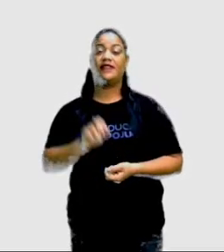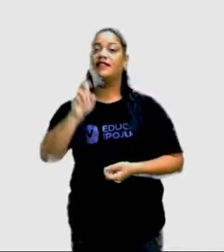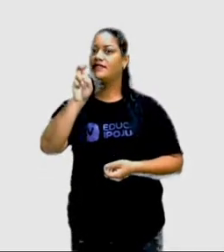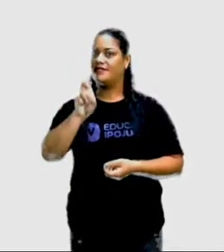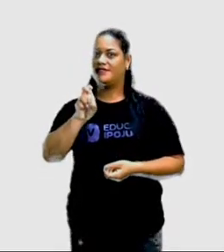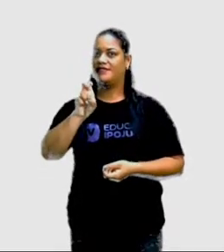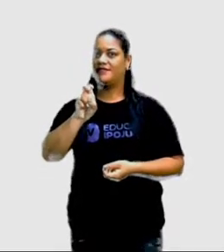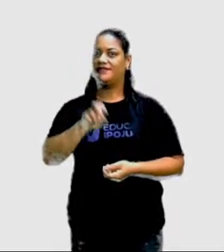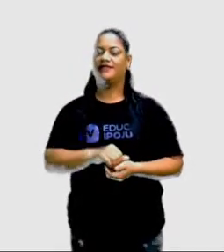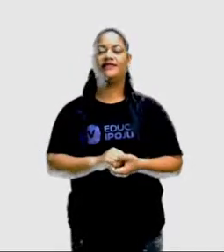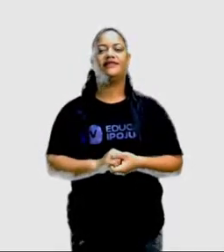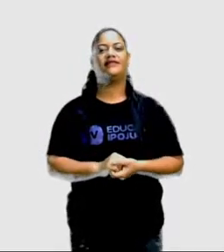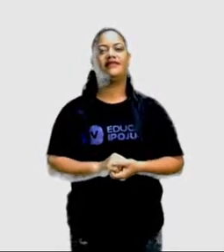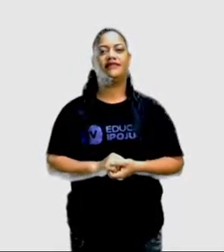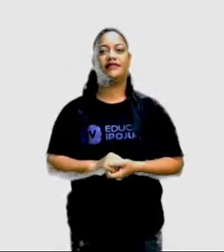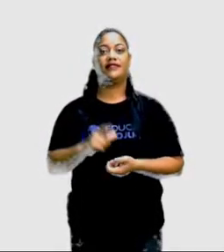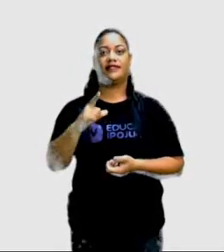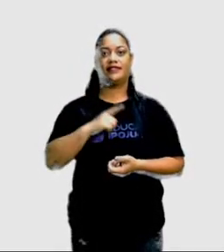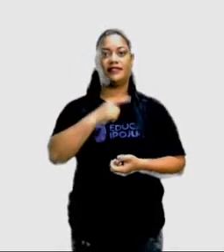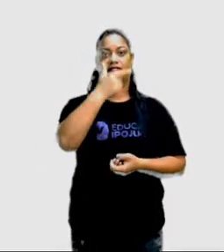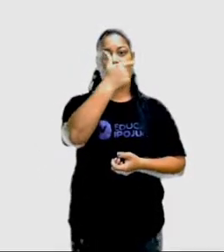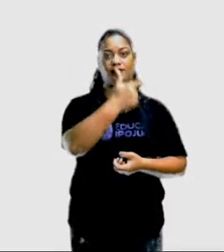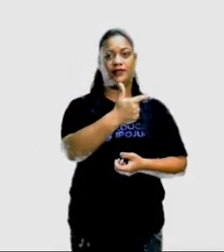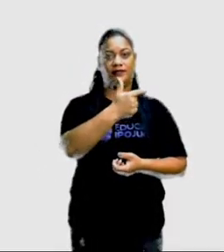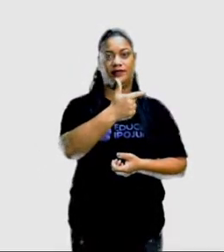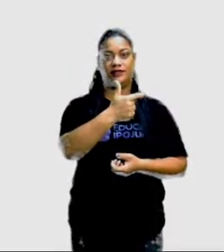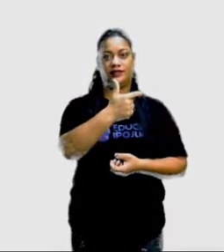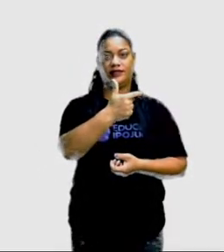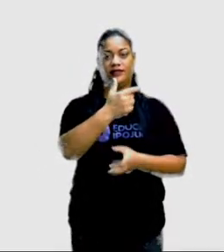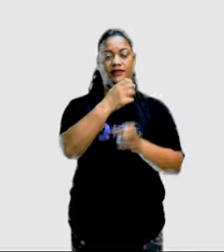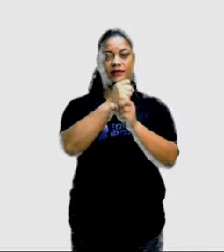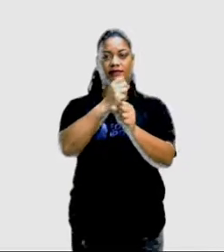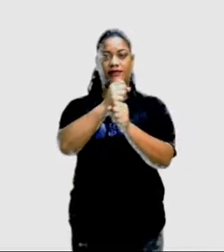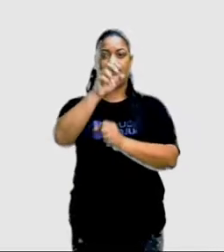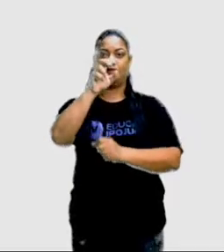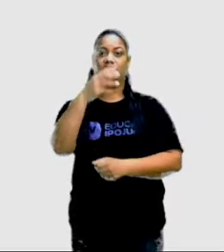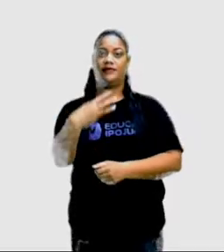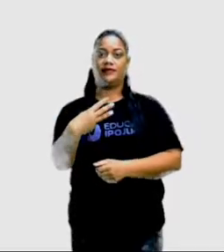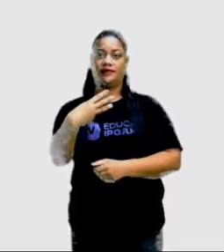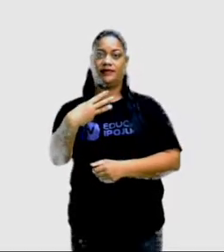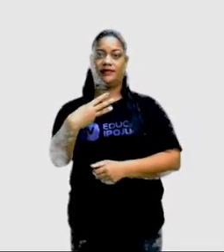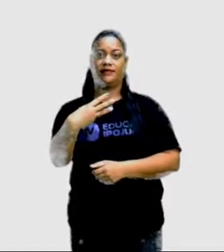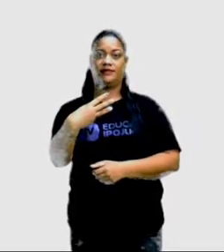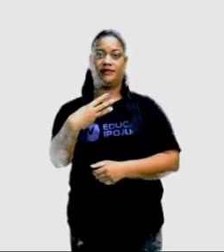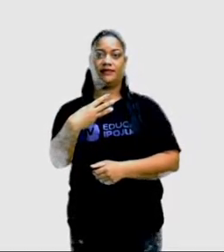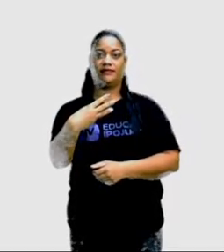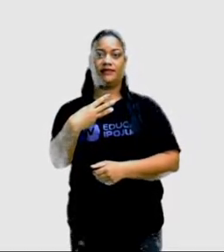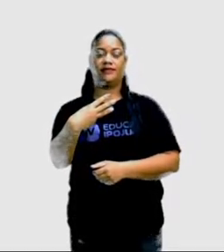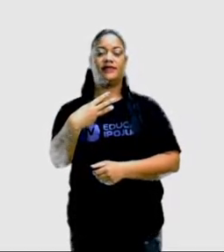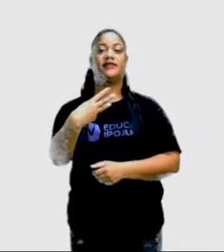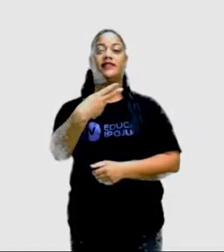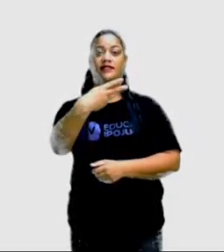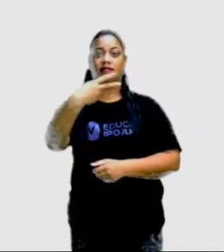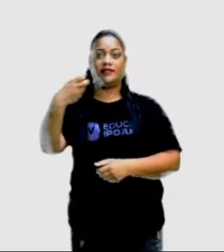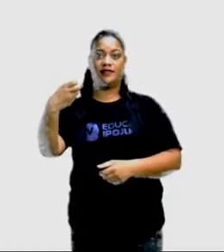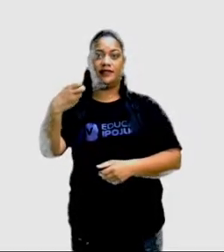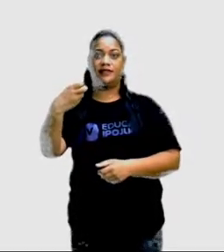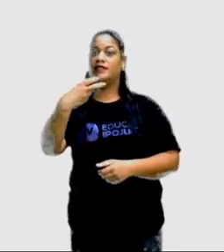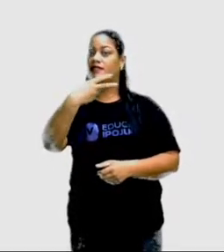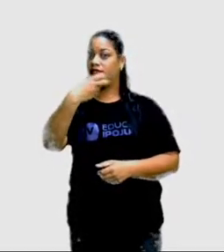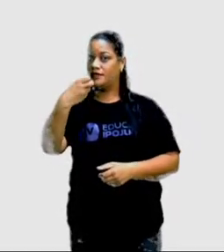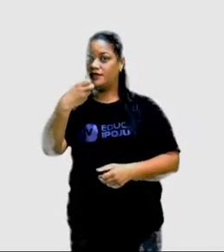Deu 5. Portanto, eu tenho 2 blocos mais 3 blocos, que é igual ao sinal de